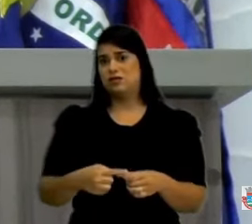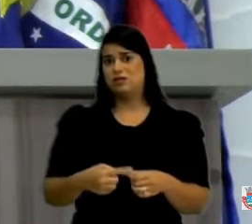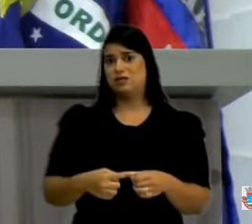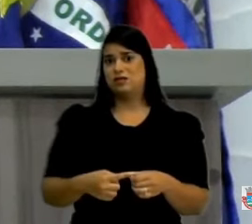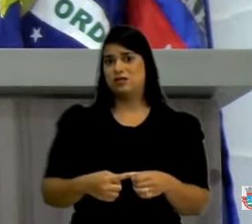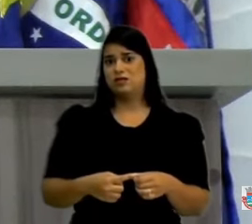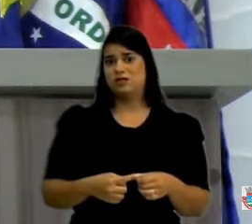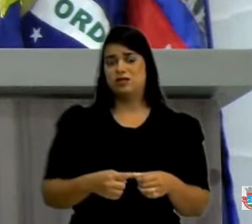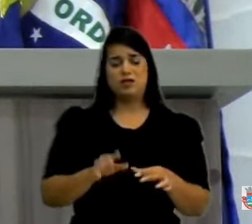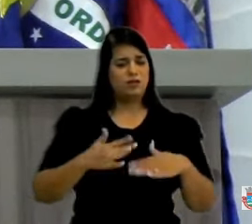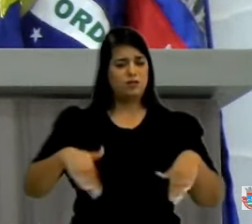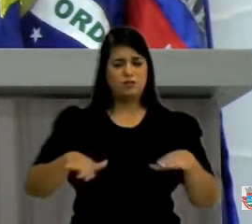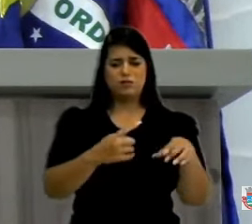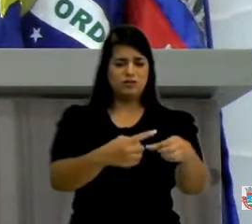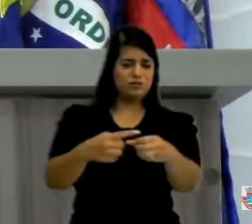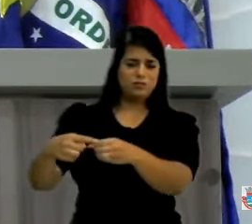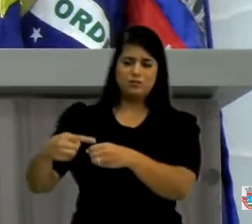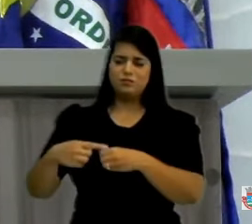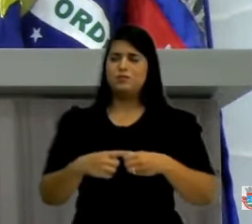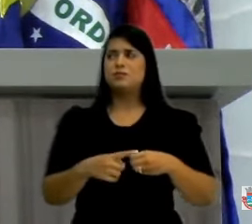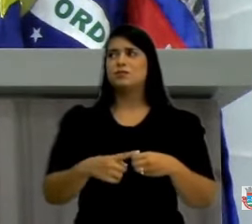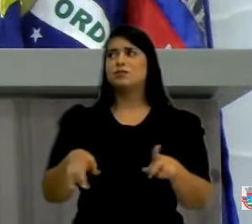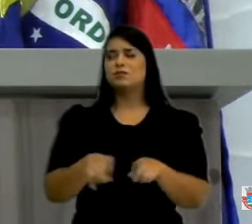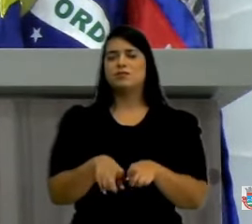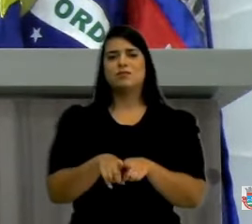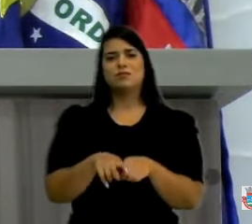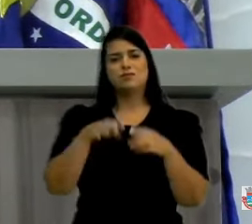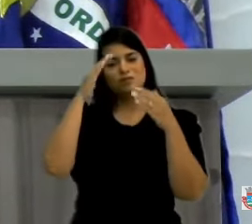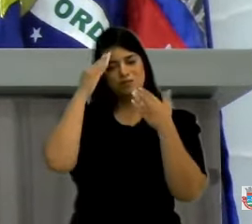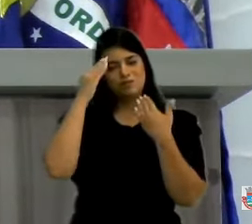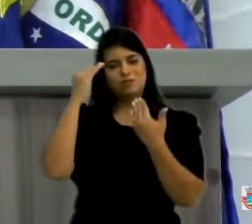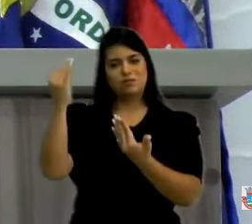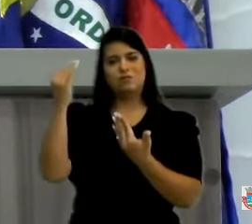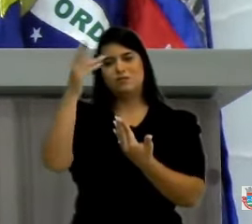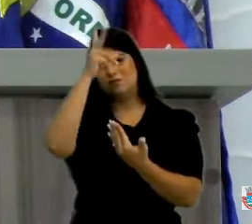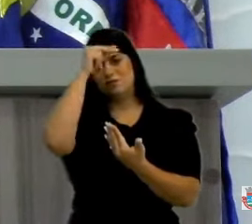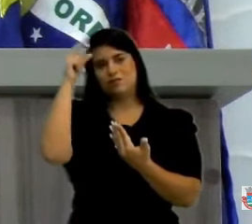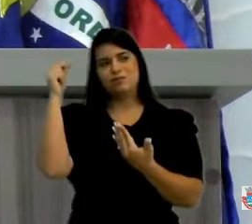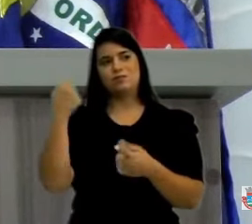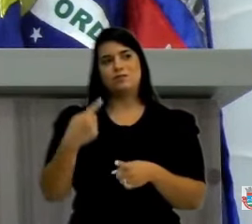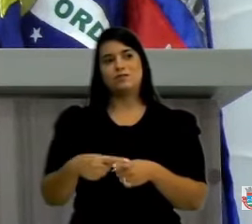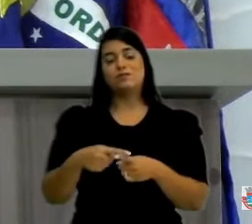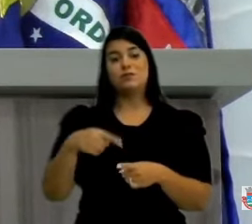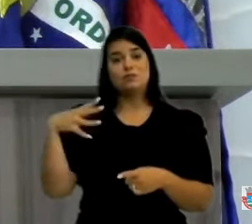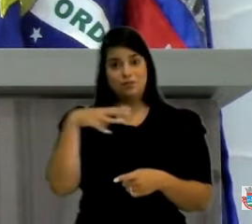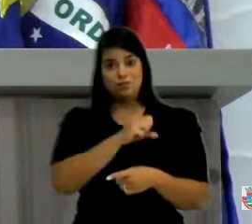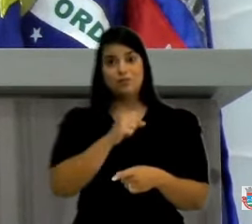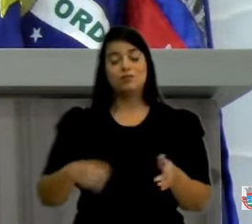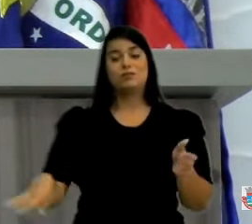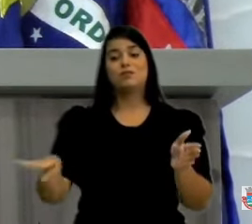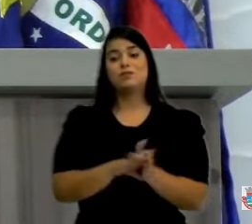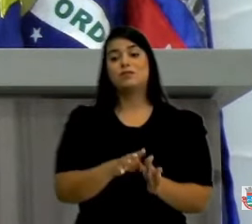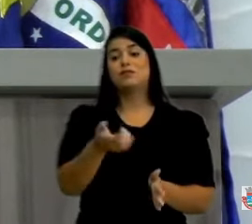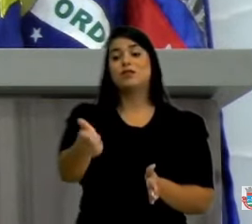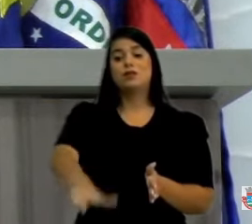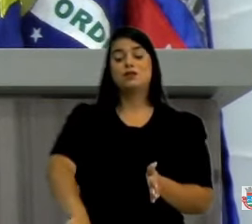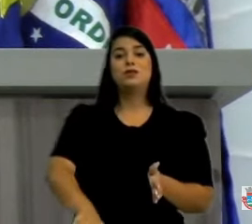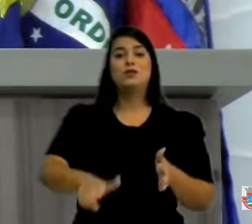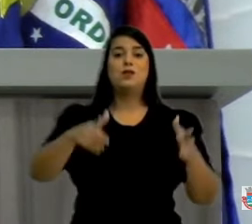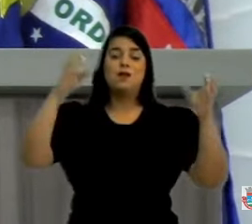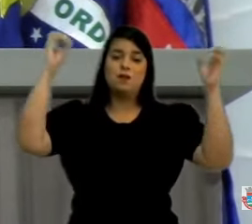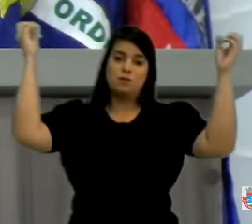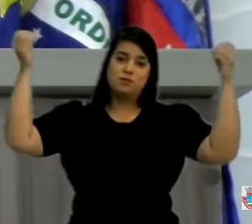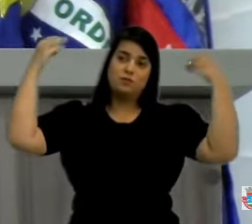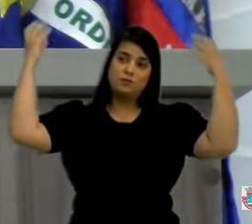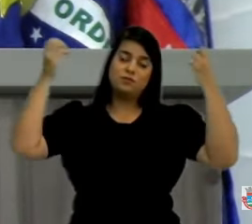todas as cidades. E quero também agradecer ao nosso prefeito, porque em breve vai chegar outra ambulância aqui para